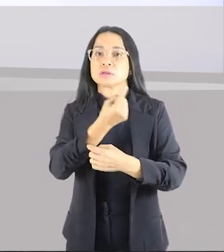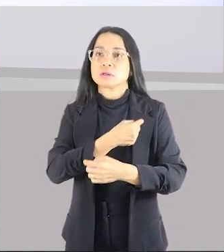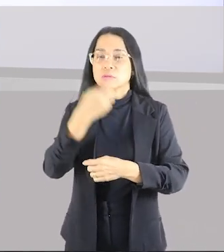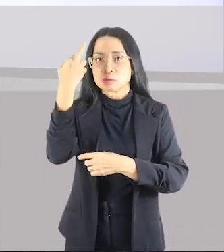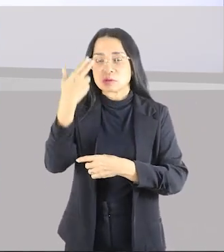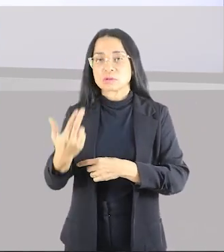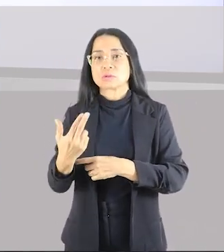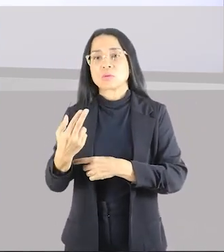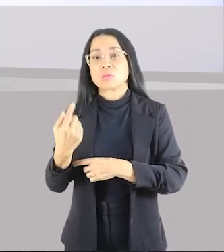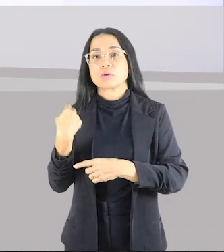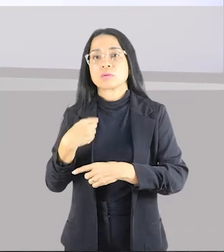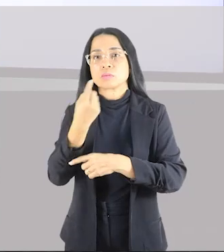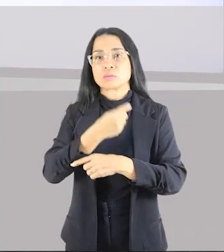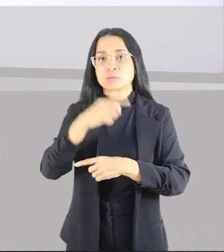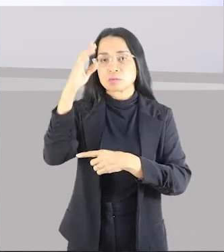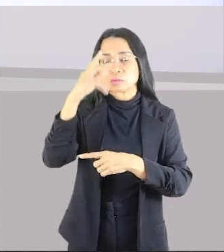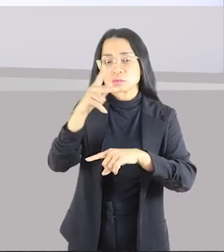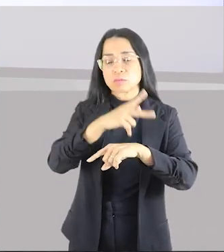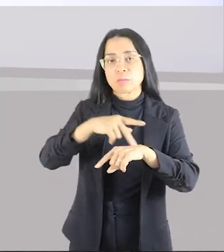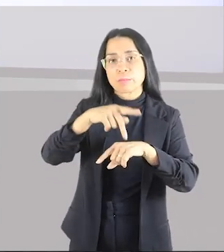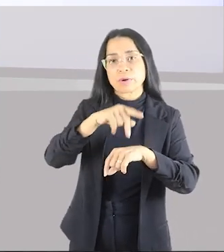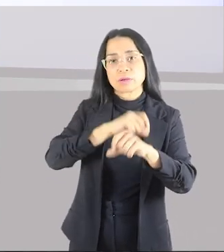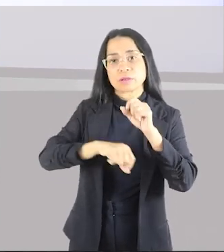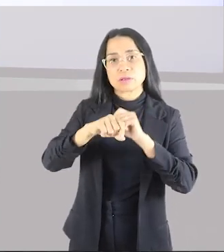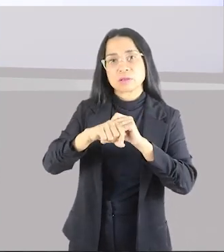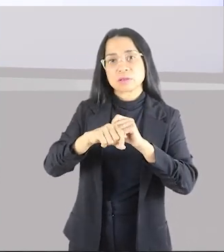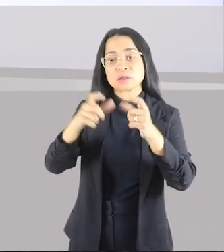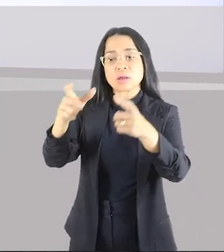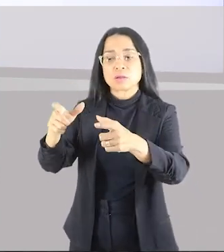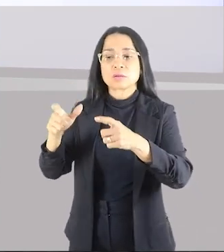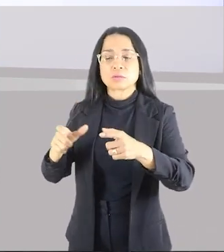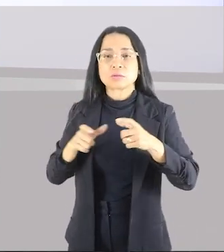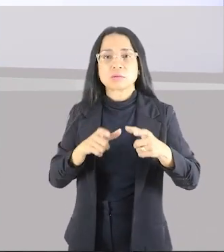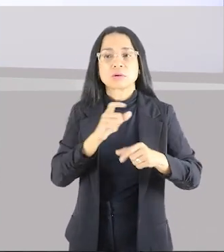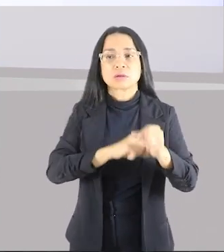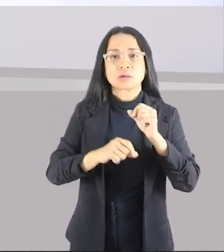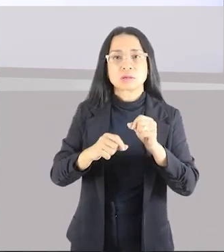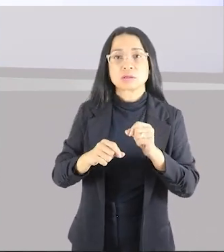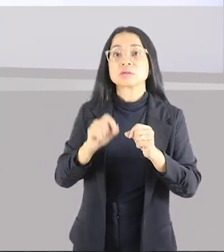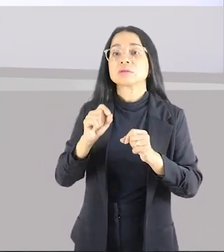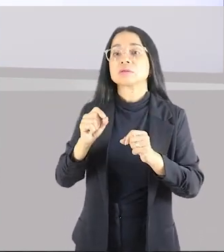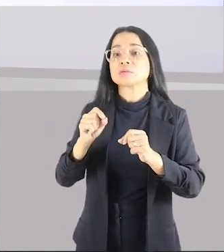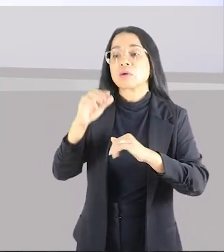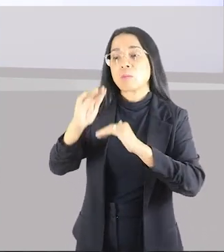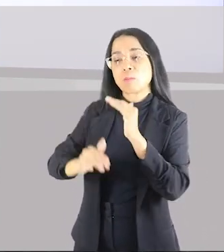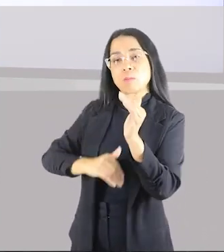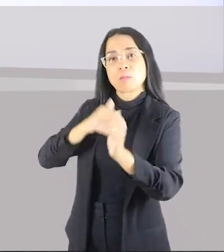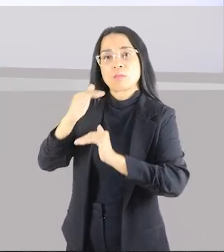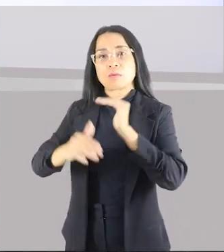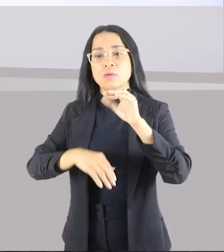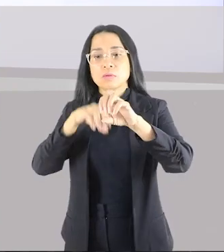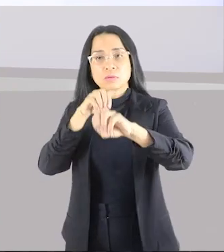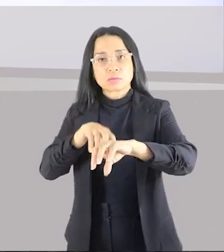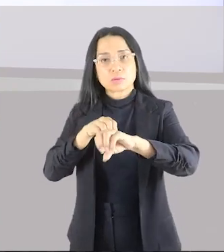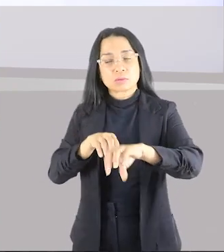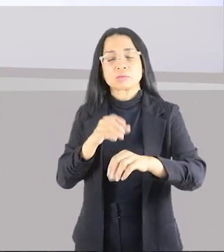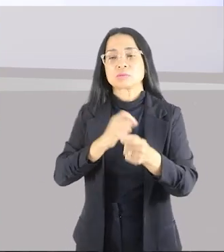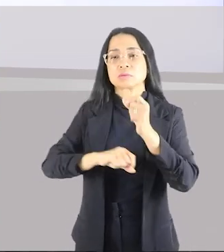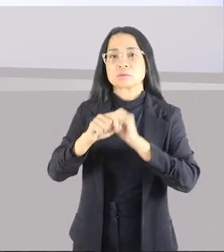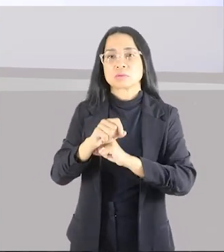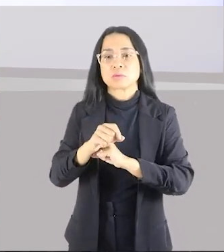localidades, isso faz parte de um processo educacional. E todas as vezes que a gente pensar em educação, a